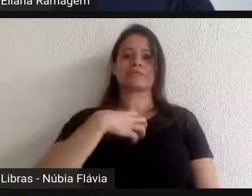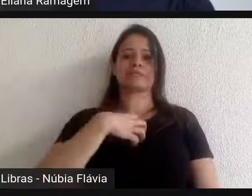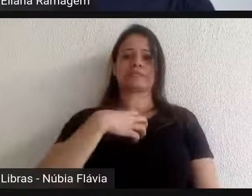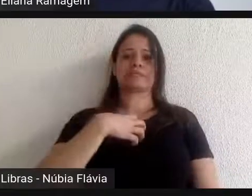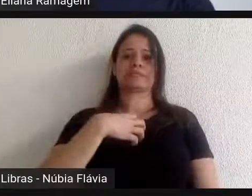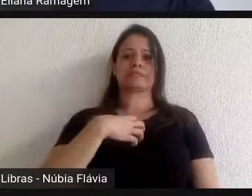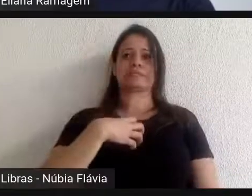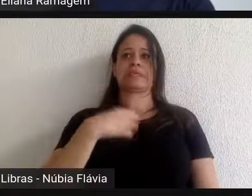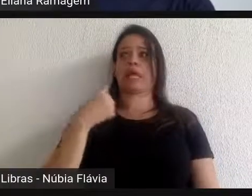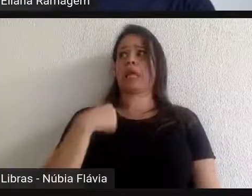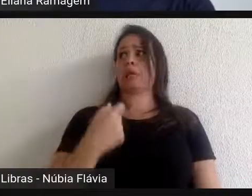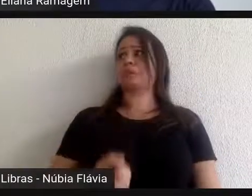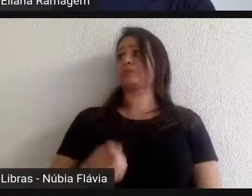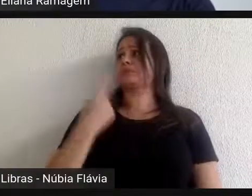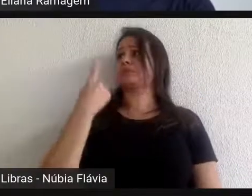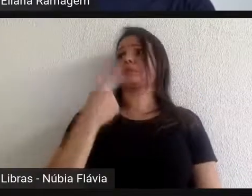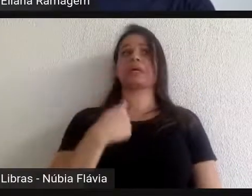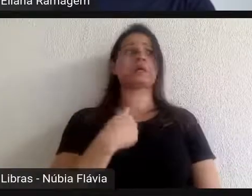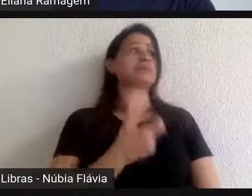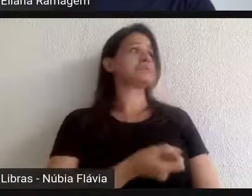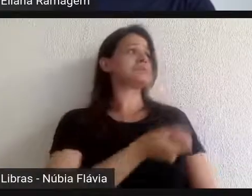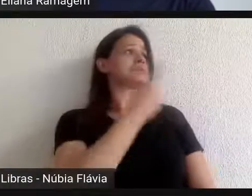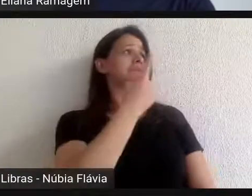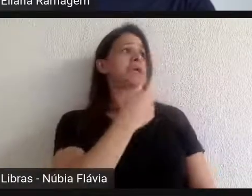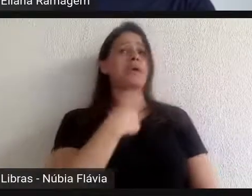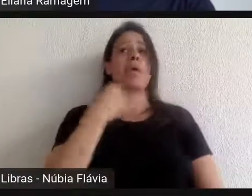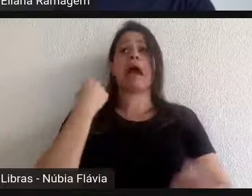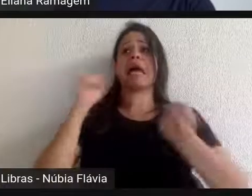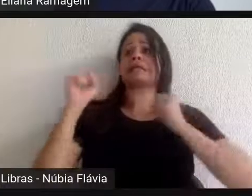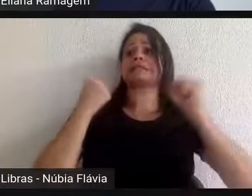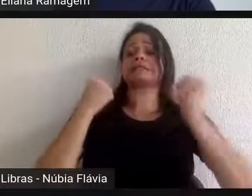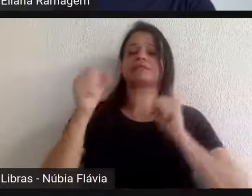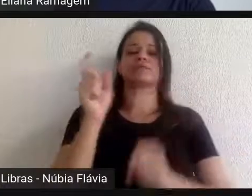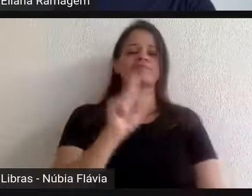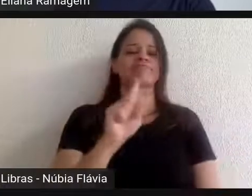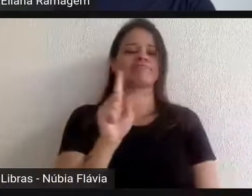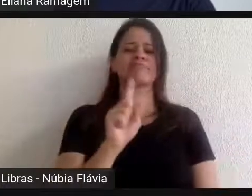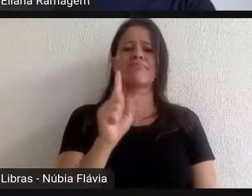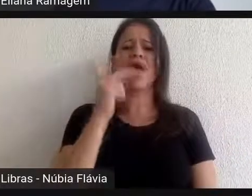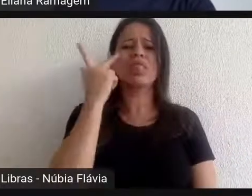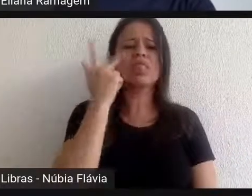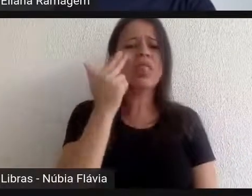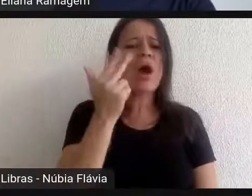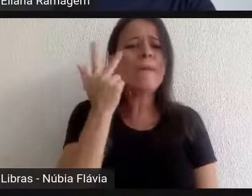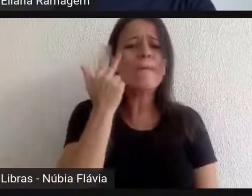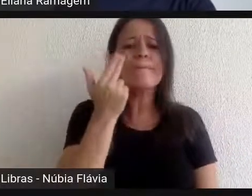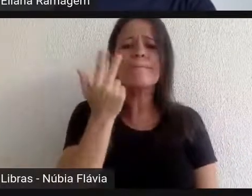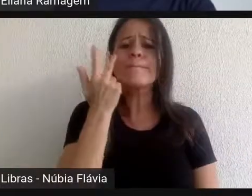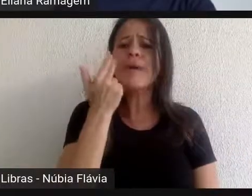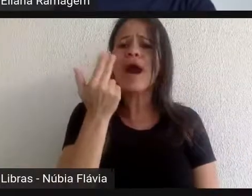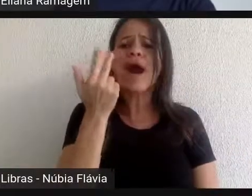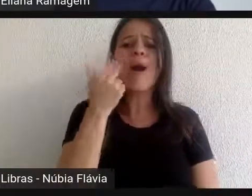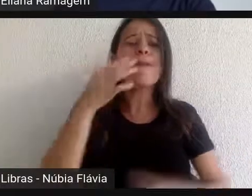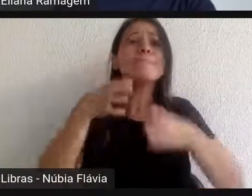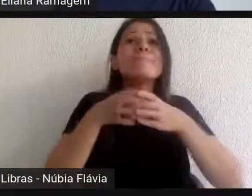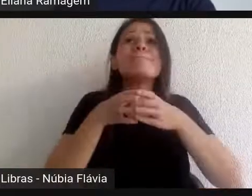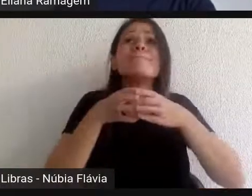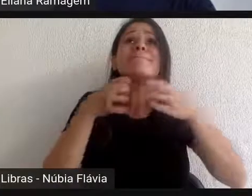ET porque tá ansioso e tem mais vontade de comer, tá? Na verdade, a grande maioria das pessoas, quando